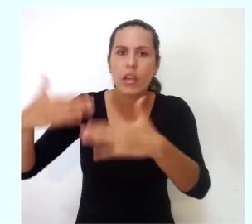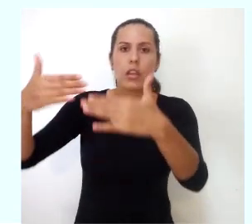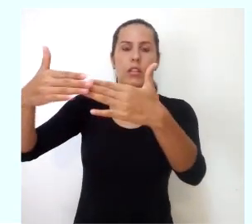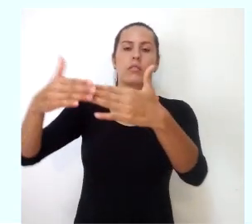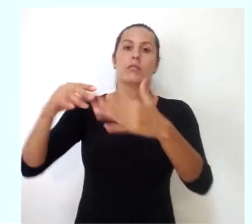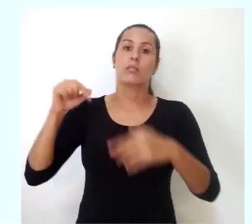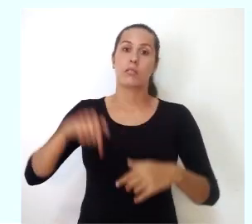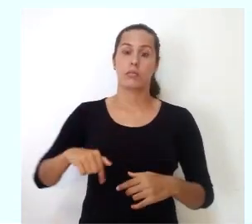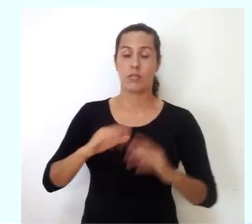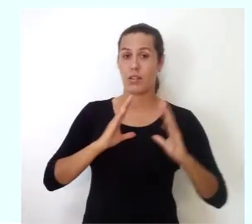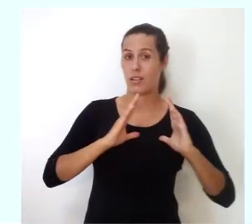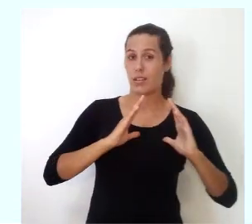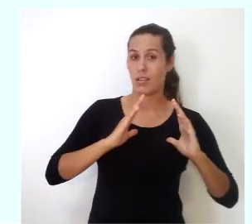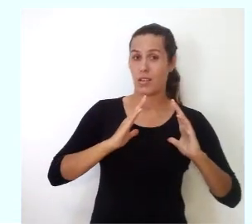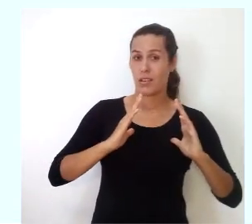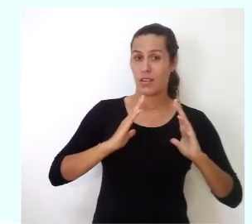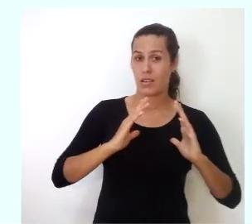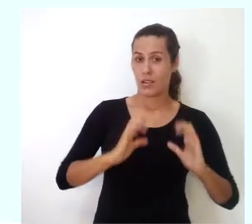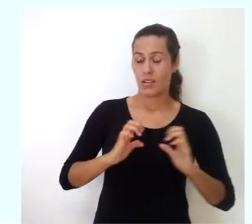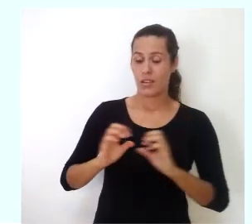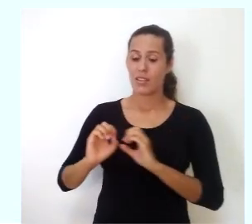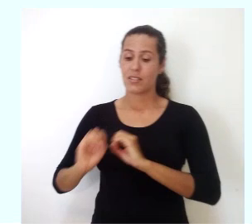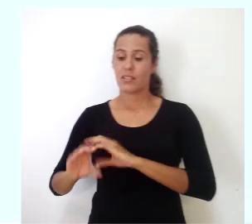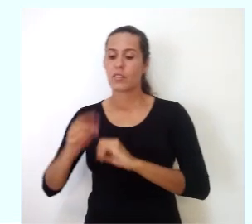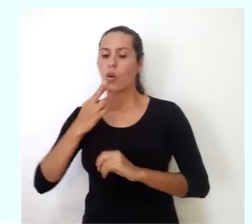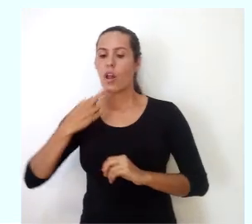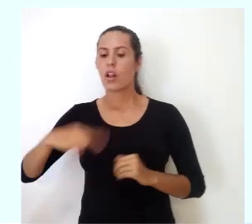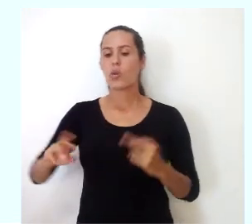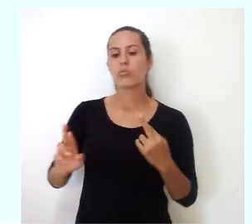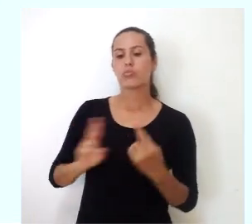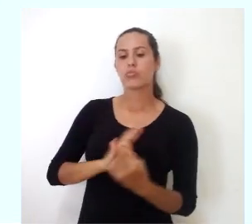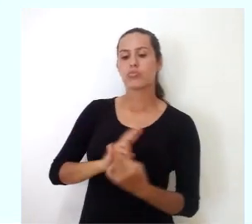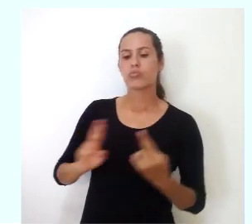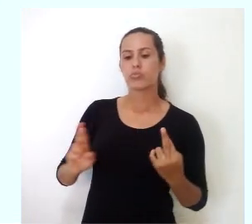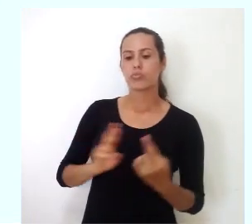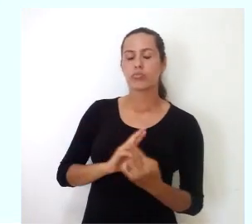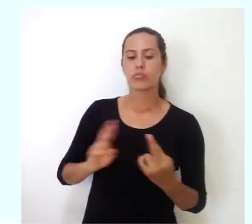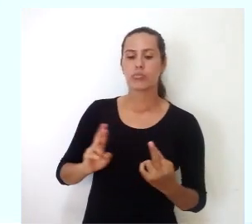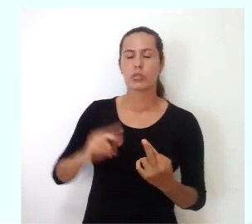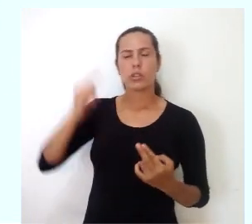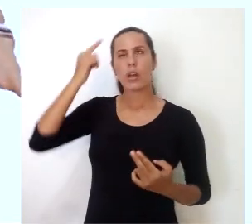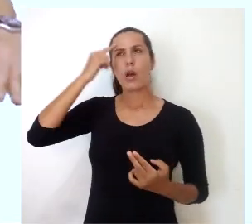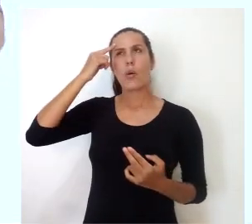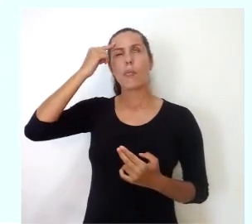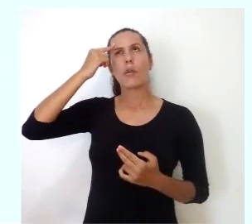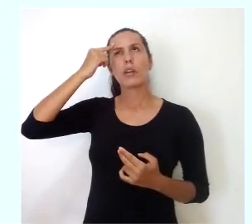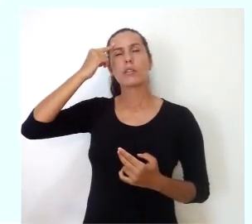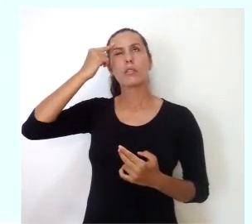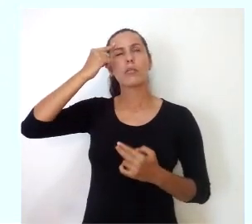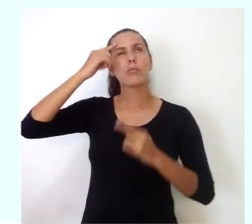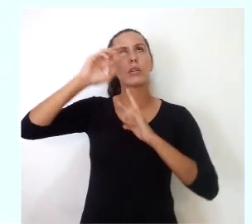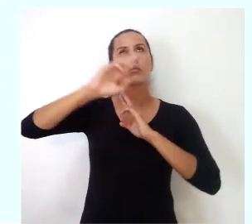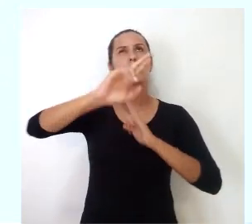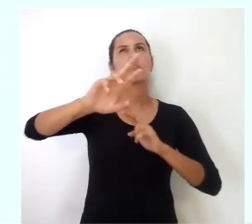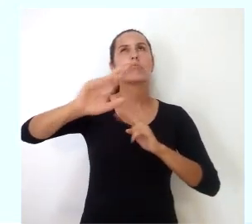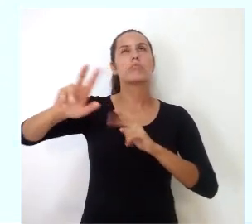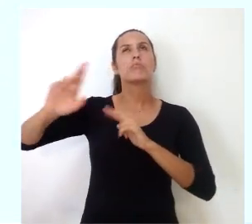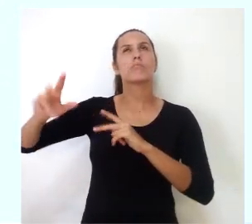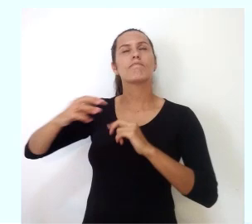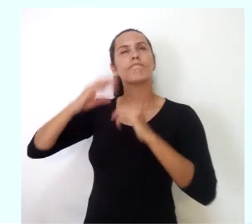essa relação entre ética, ensino religioso, pluralidade de pensamento, normas de